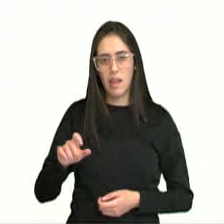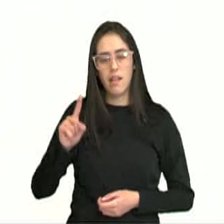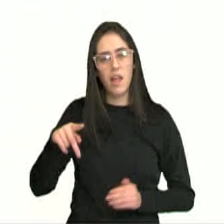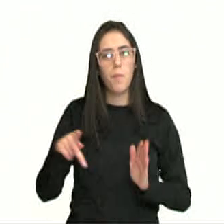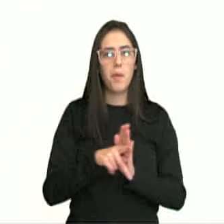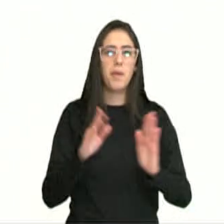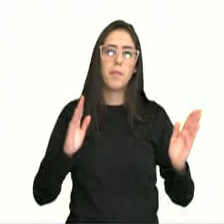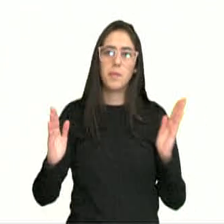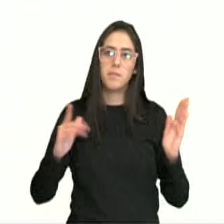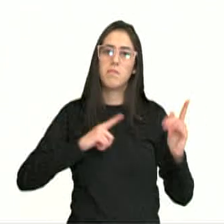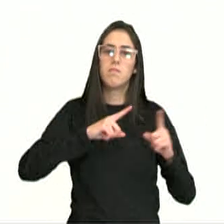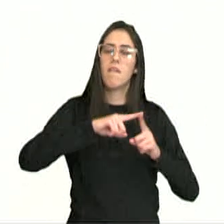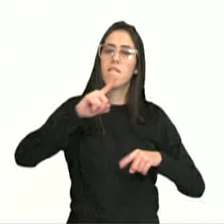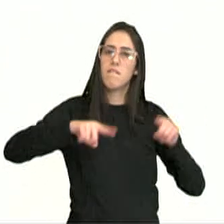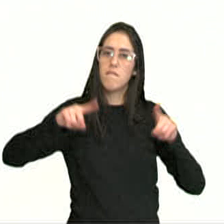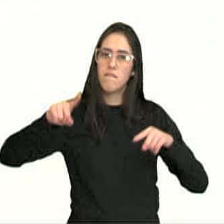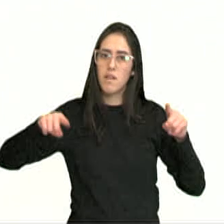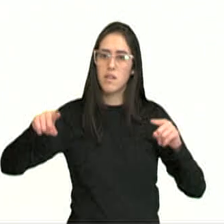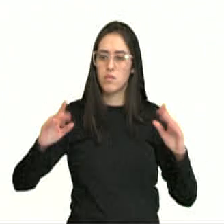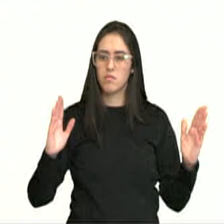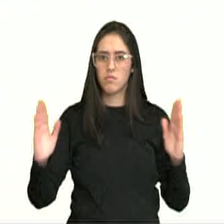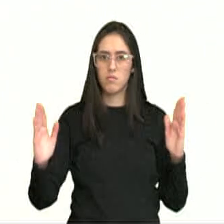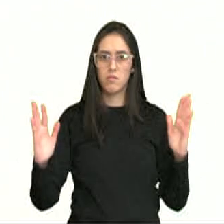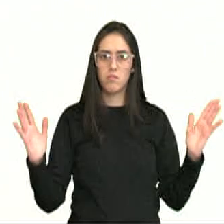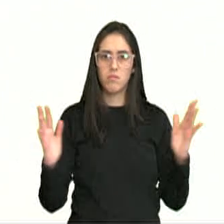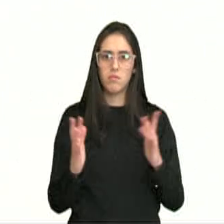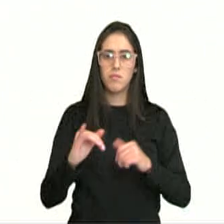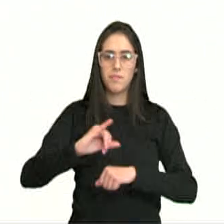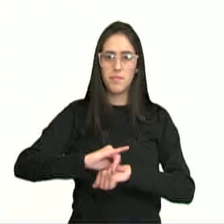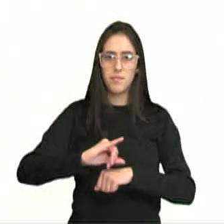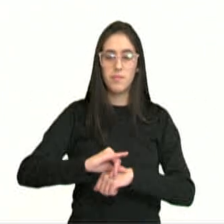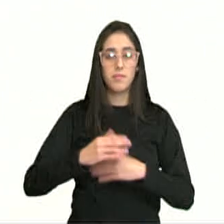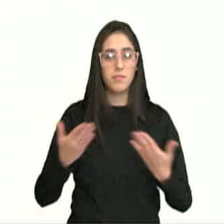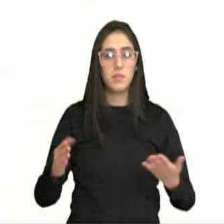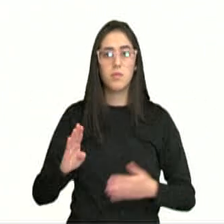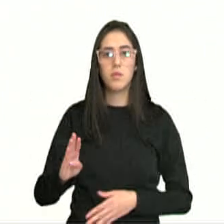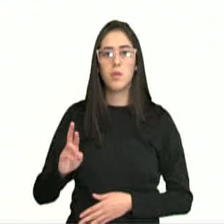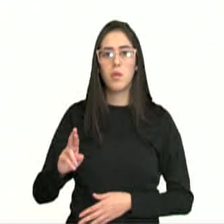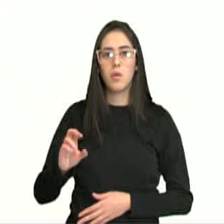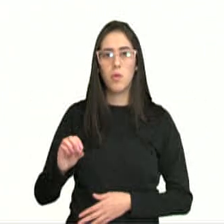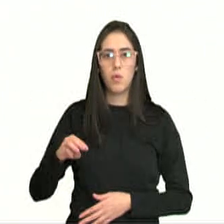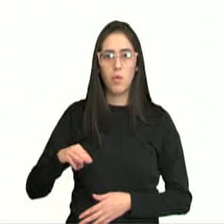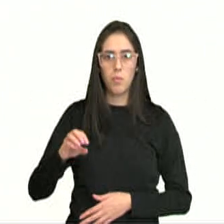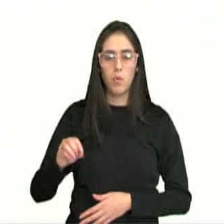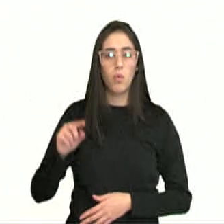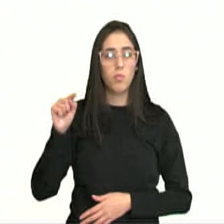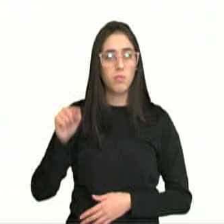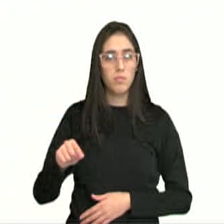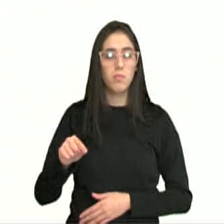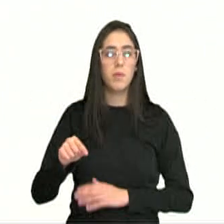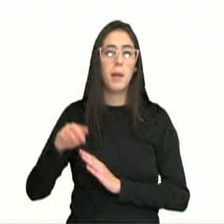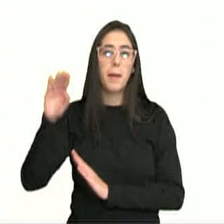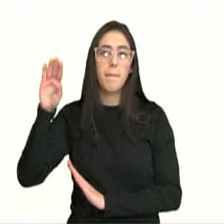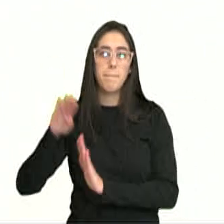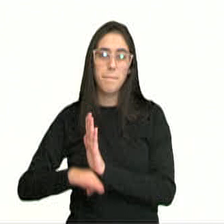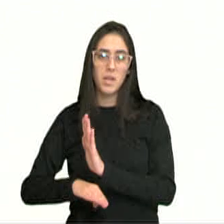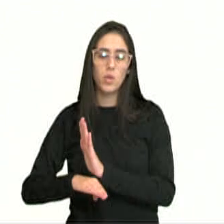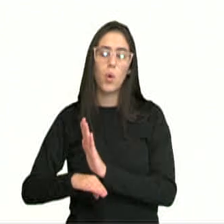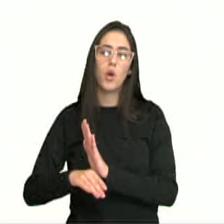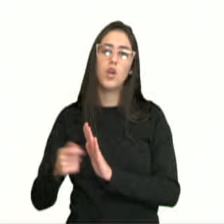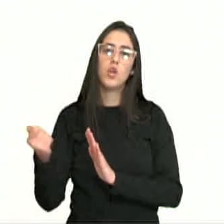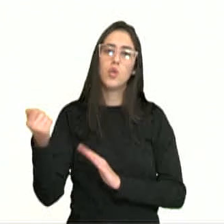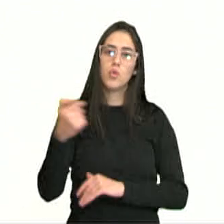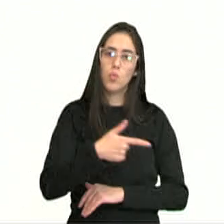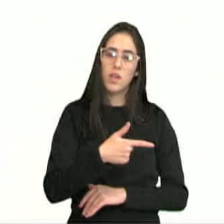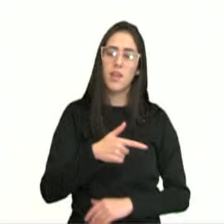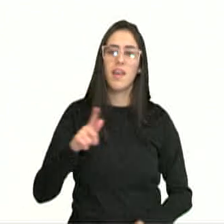nos períodos das extremidades para o centro, conclui-se que o bromo possui uma densidade menor que a densidade apresentada pelo galho. E